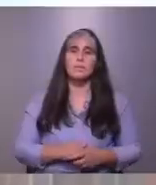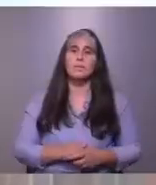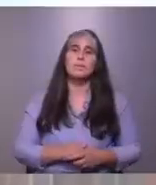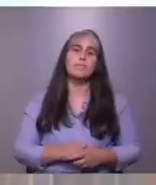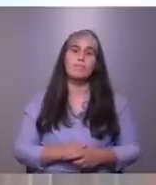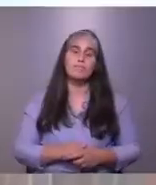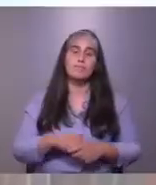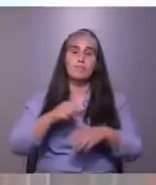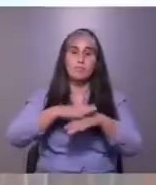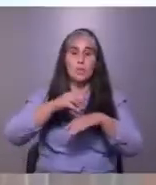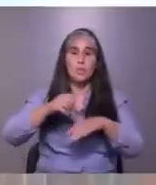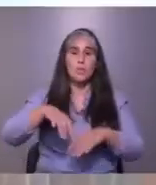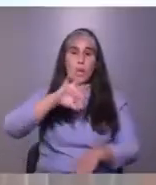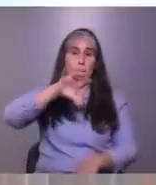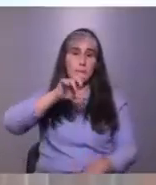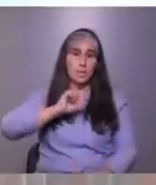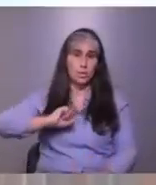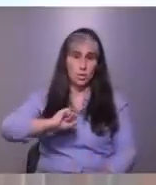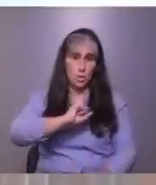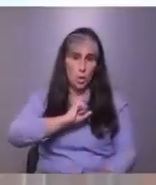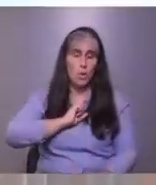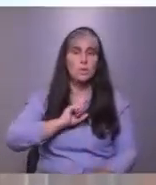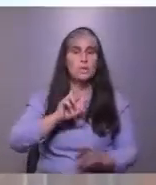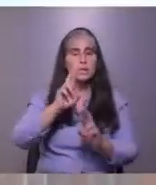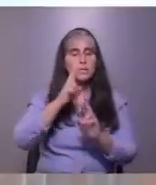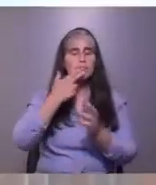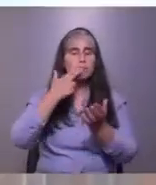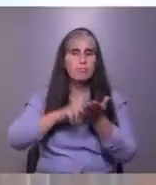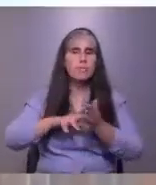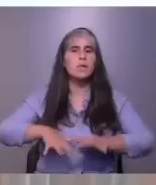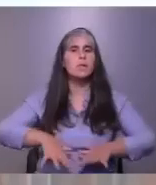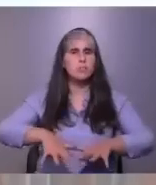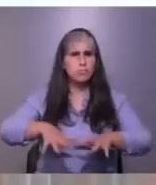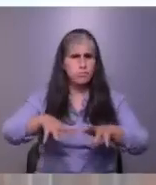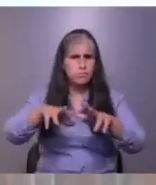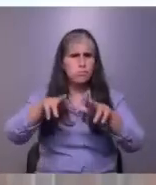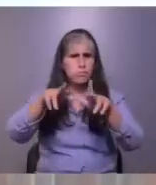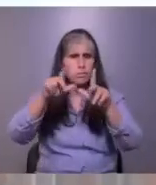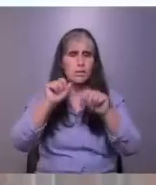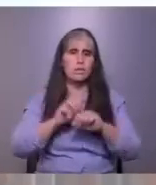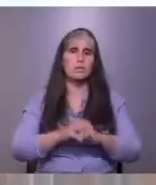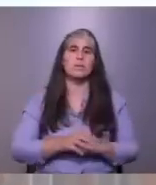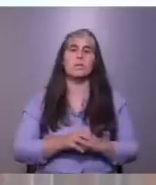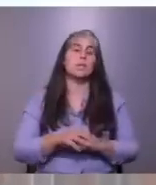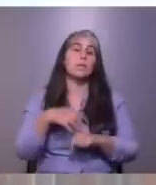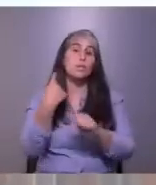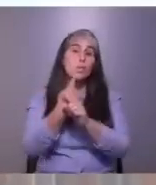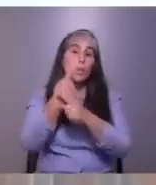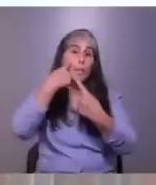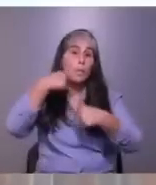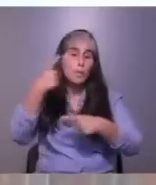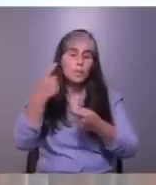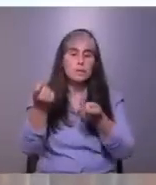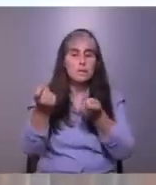Pelo nosso país e seu progresso verdadeiro, pela boa administração das coisas